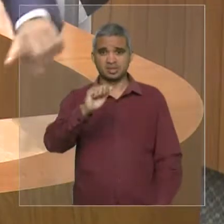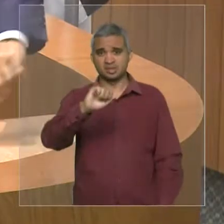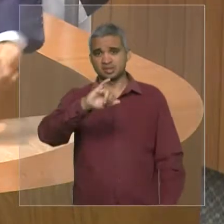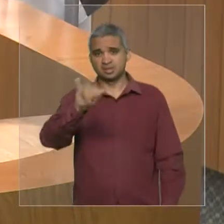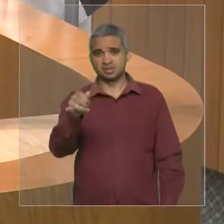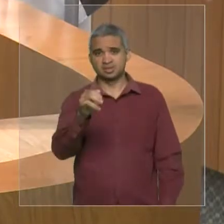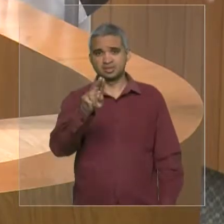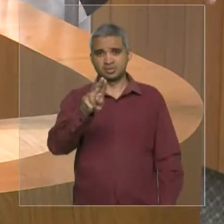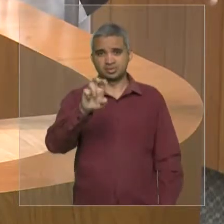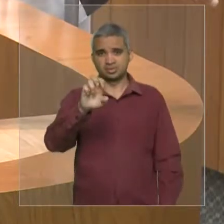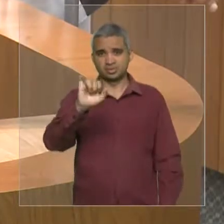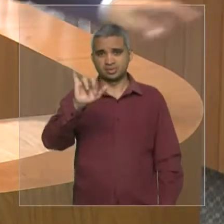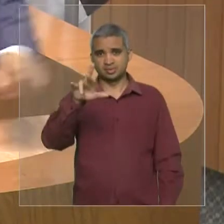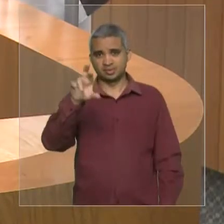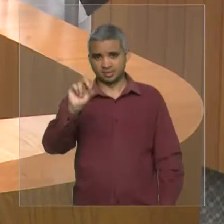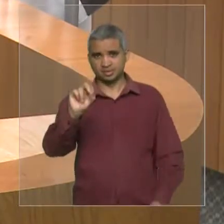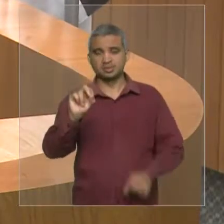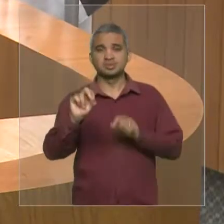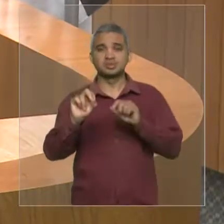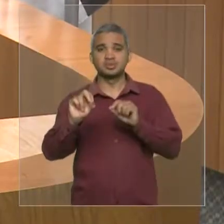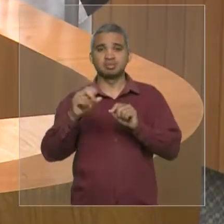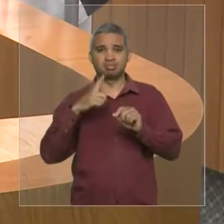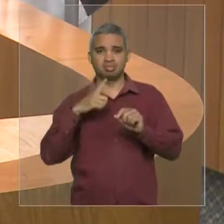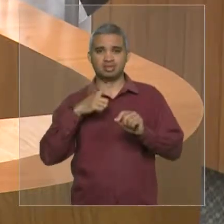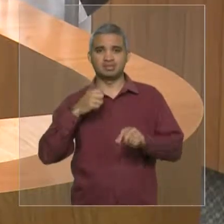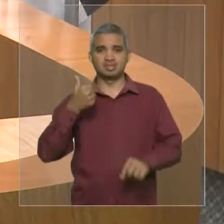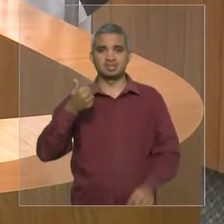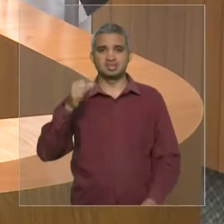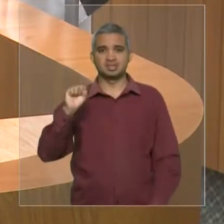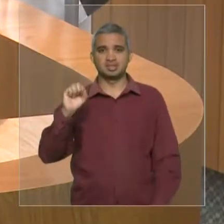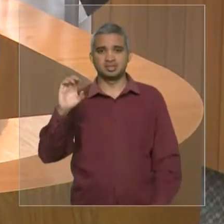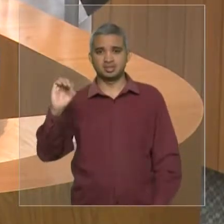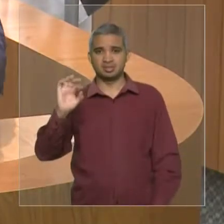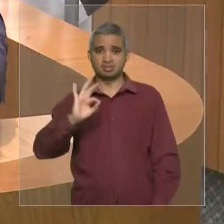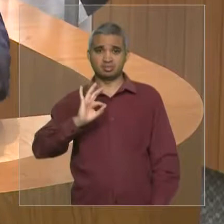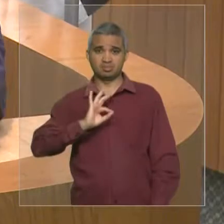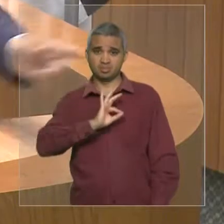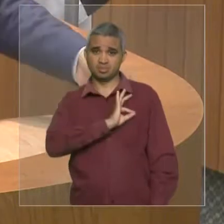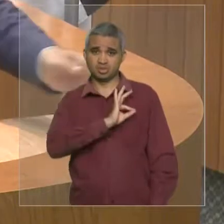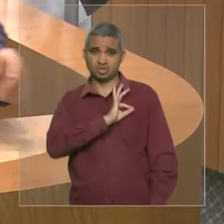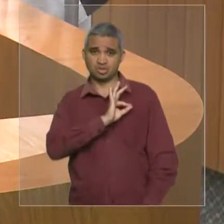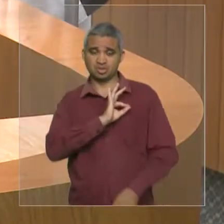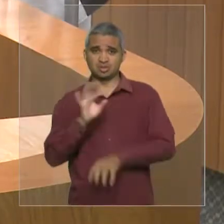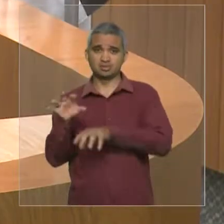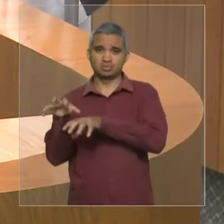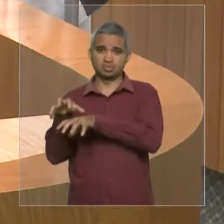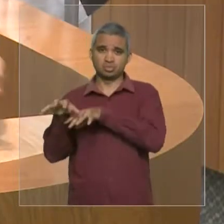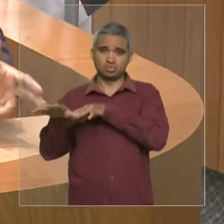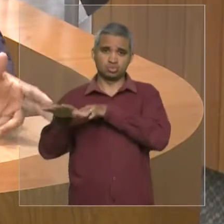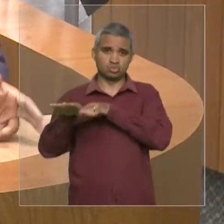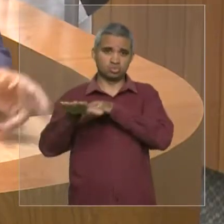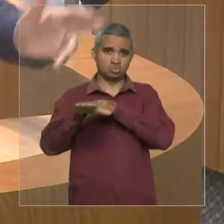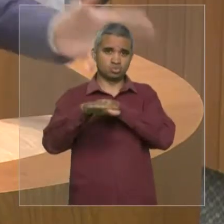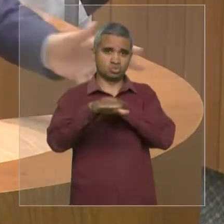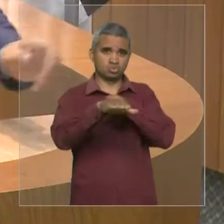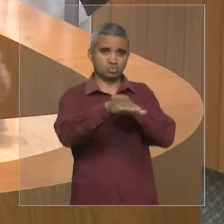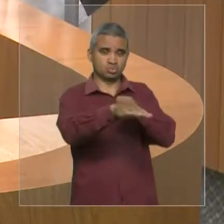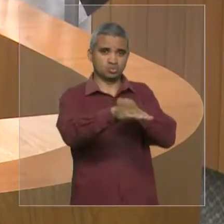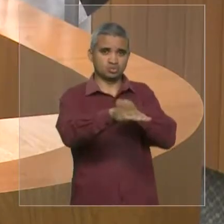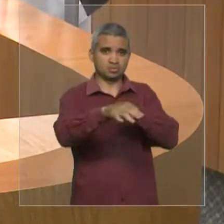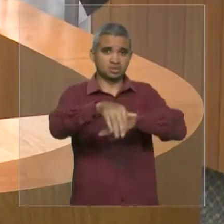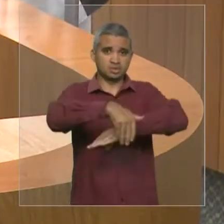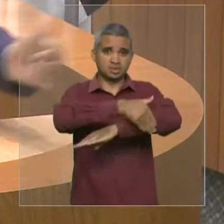policiais. 180 policiais contra 21 famílias. Não tem efetivo nas ruas. Não tem efetivo para